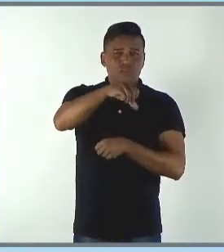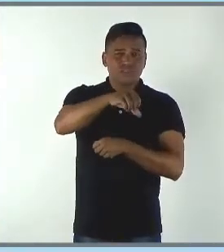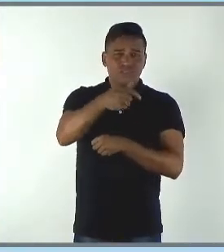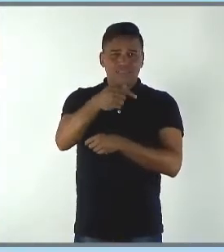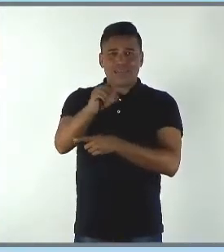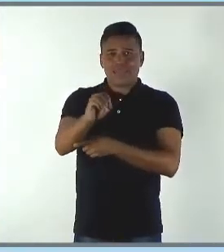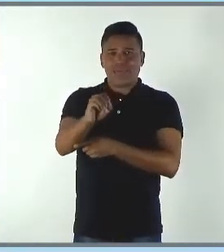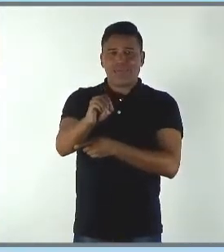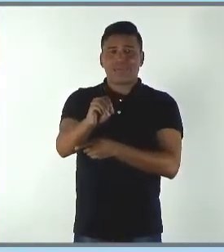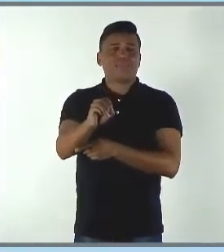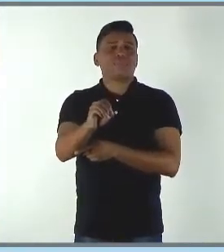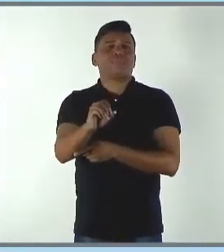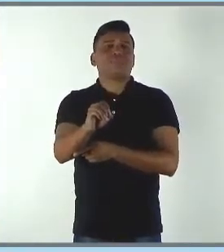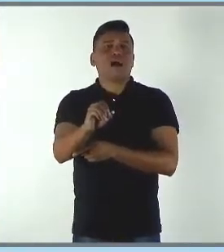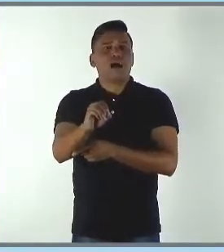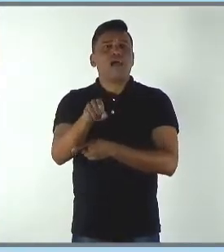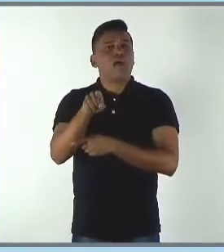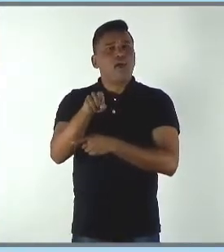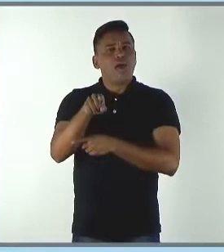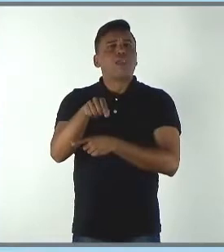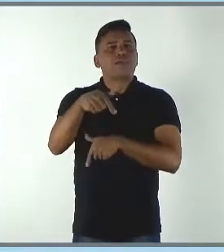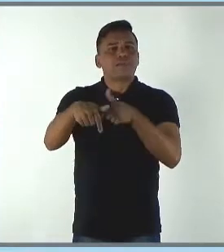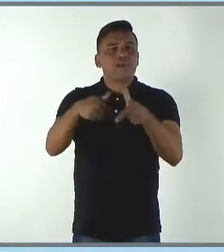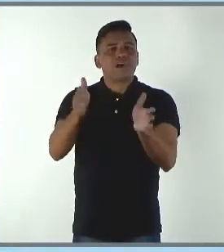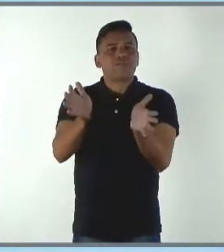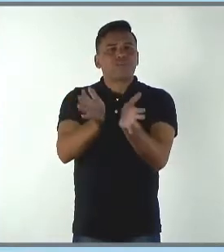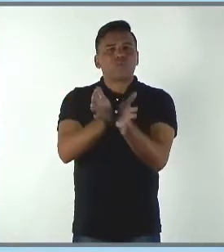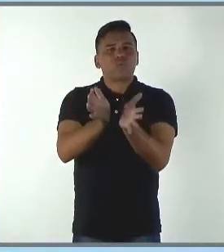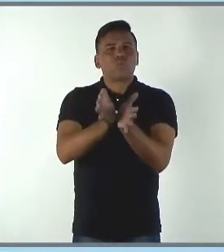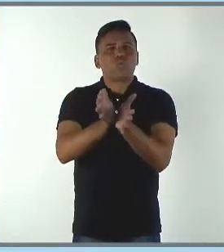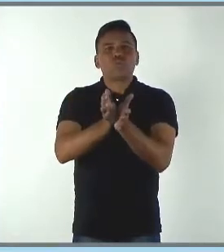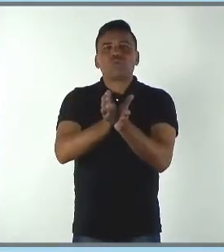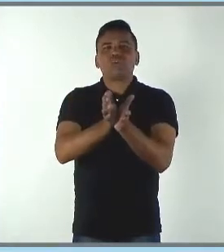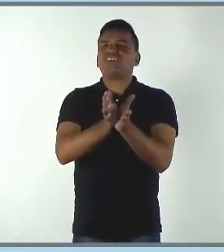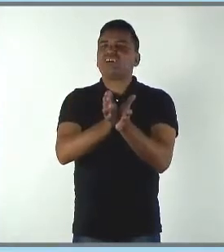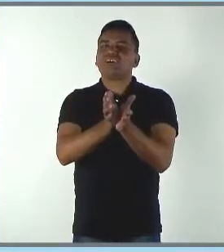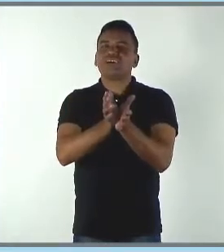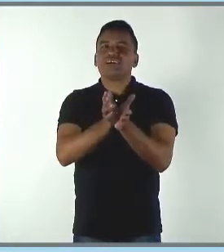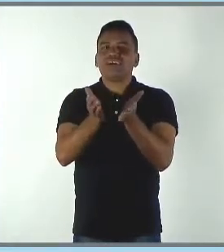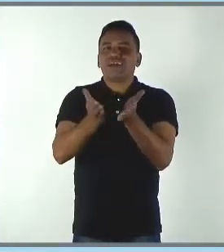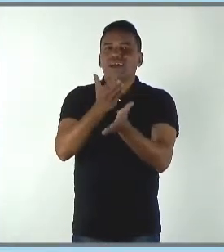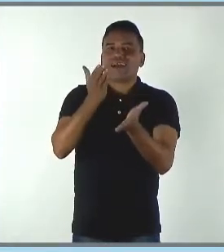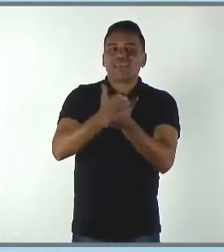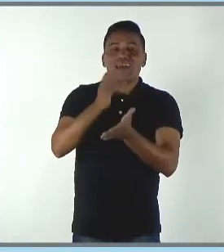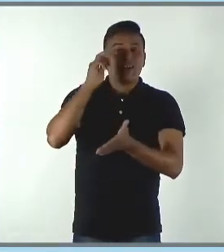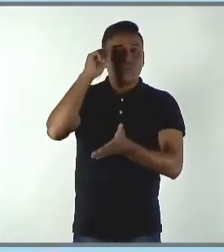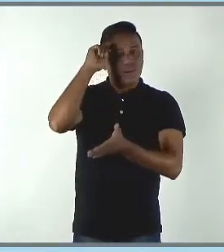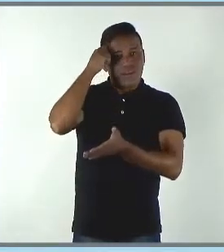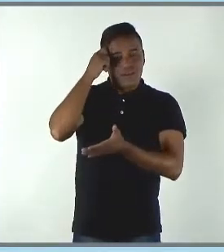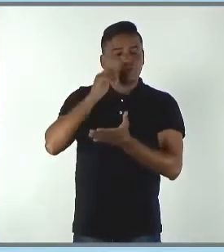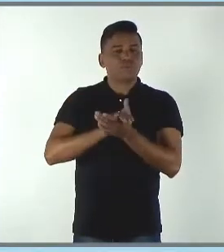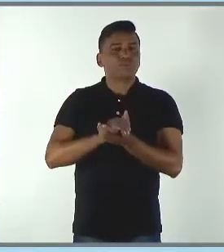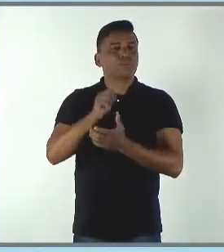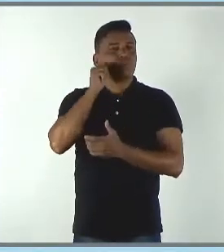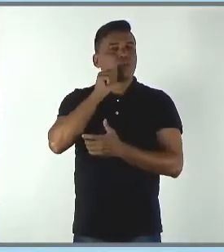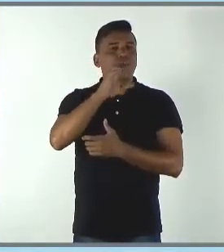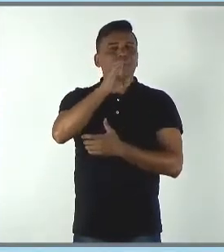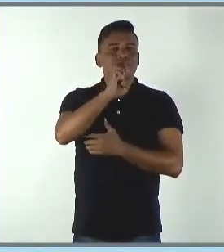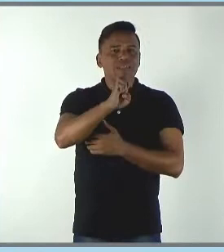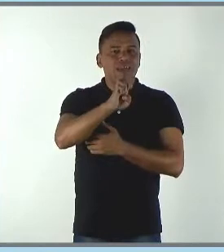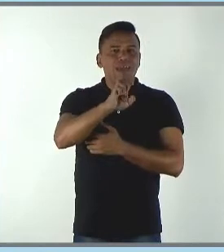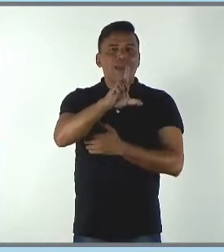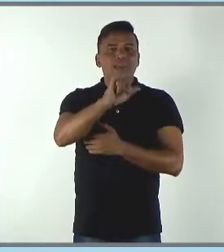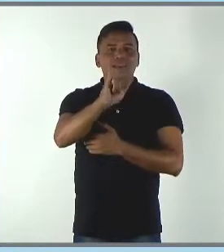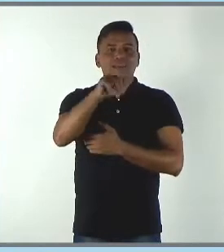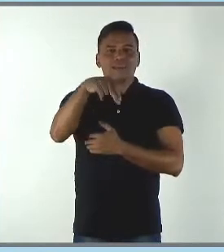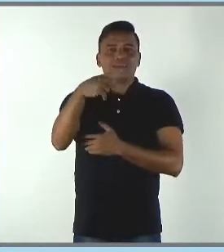grupo bastante conhecido dos Cadernos Negros, uma poeta chamada Celinha. Ela tem um poema publicado num dos números do caderno